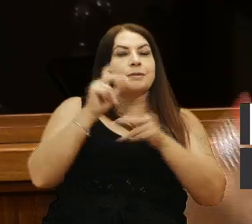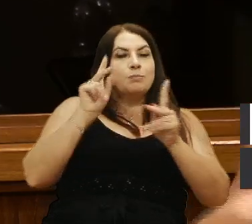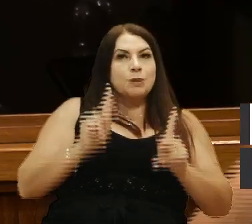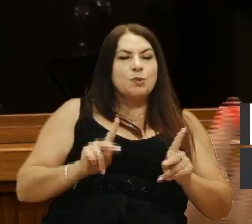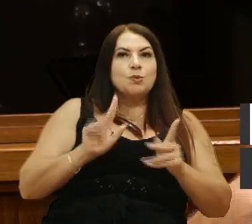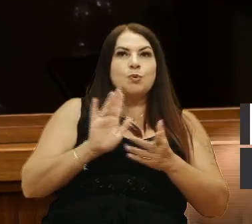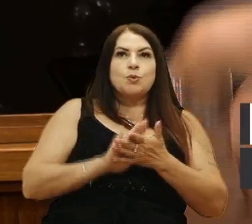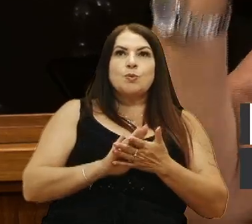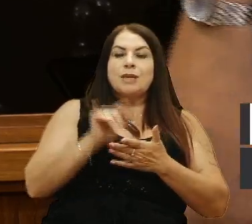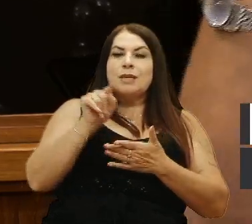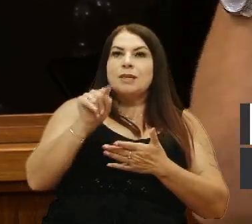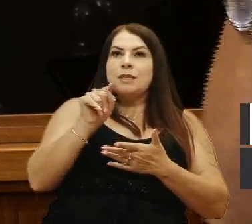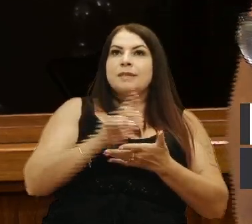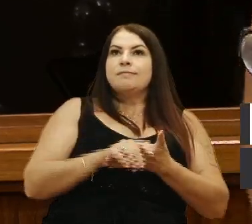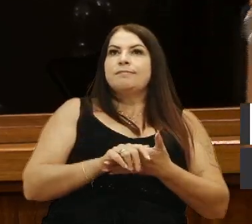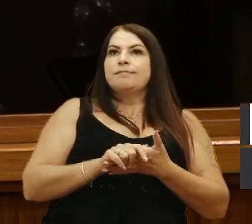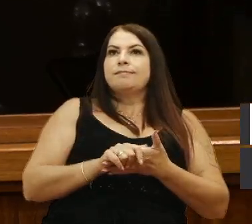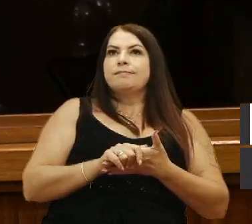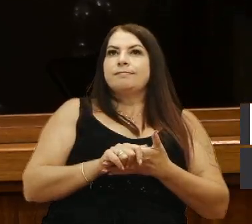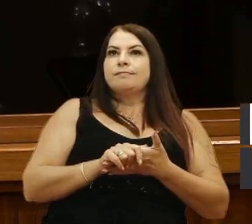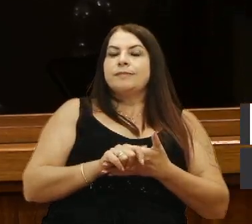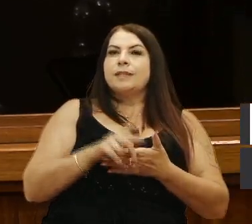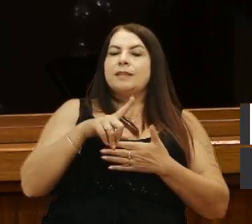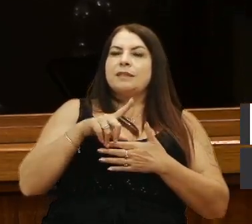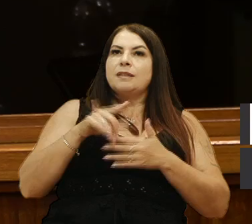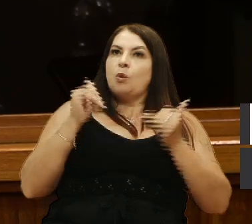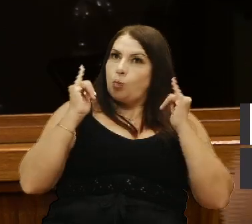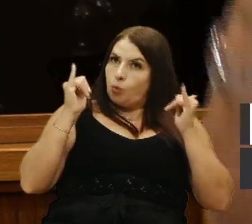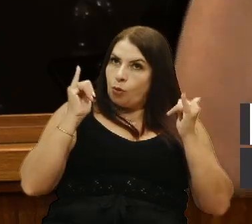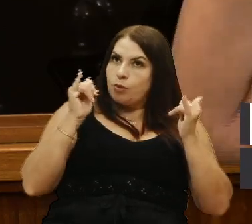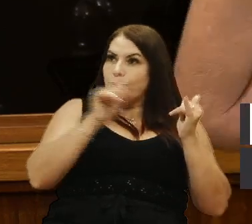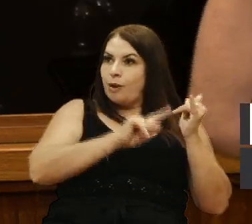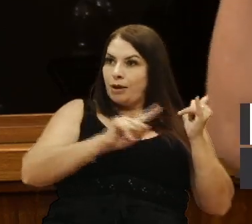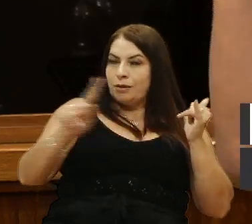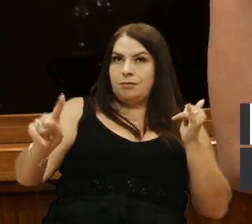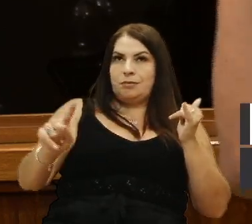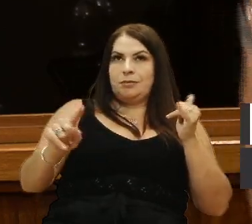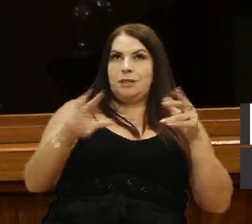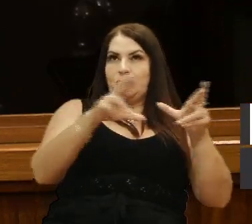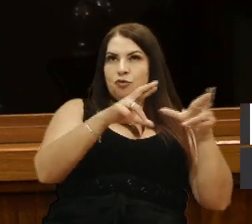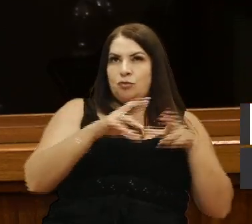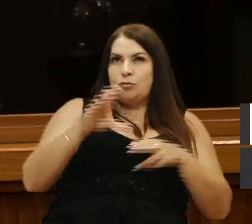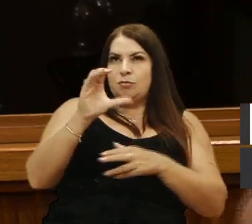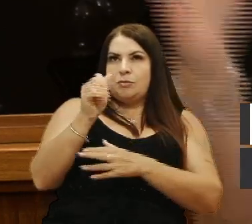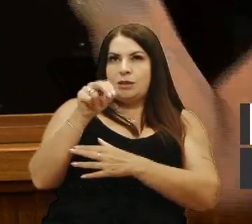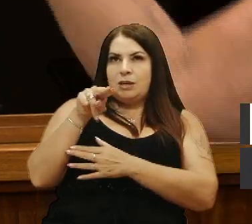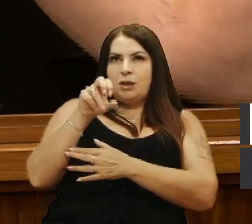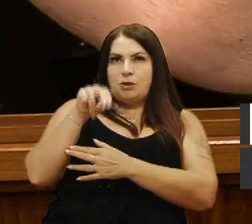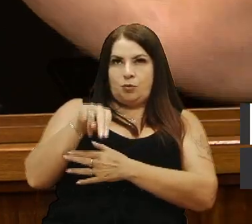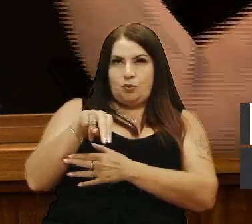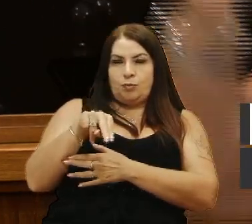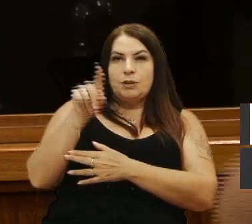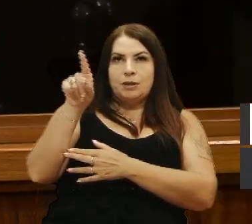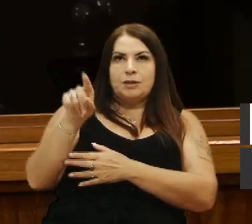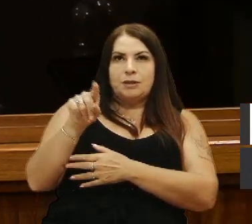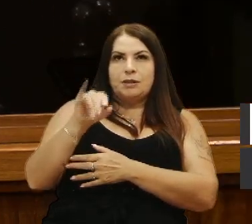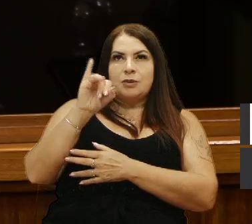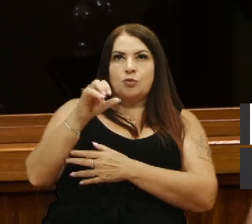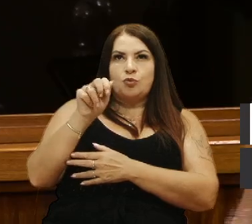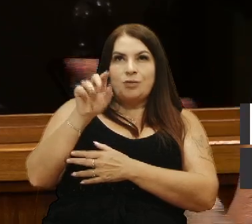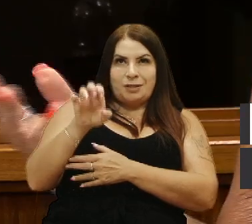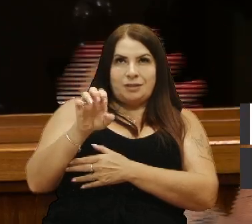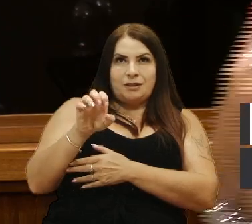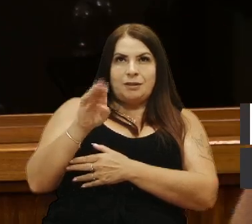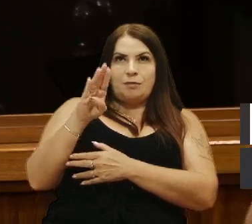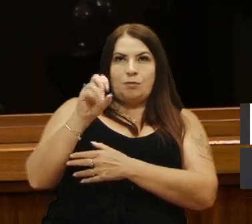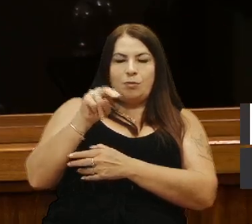pessoas estarem, ter um transporte para ir. A região do Canyon, que é lá no José Bonifácio,